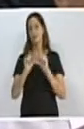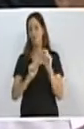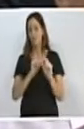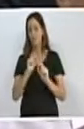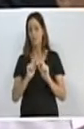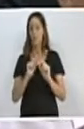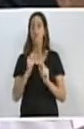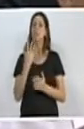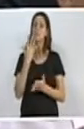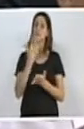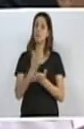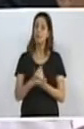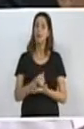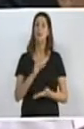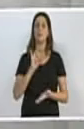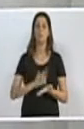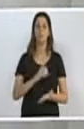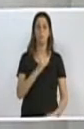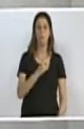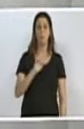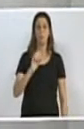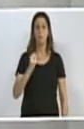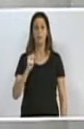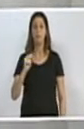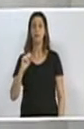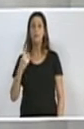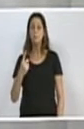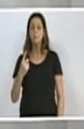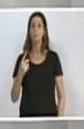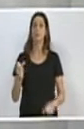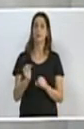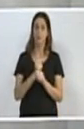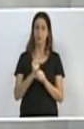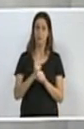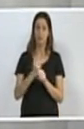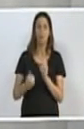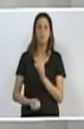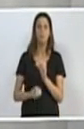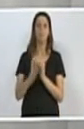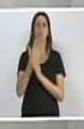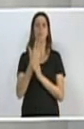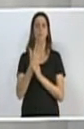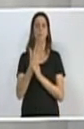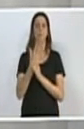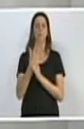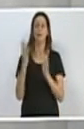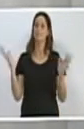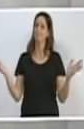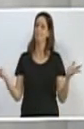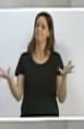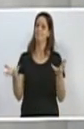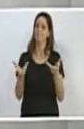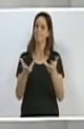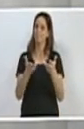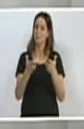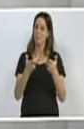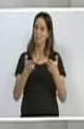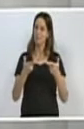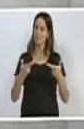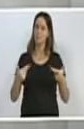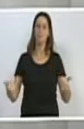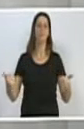registrar os 181 anos de fundação da nossa gloriosa, da nossa